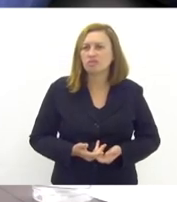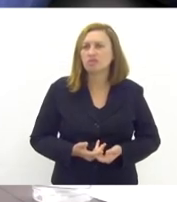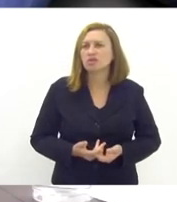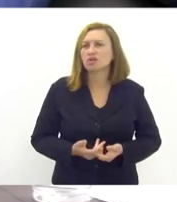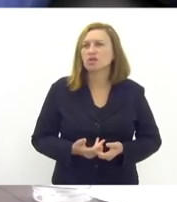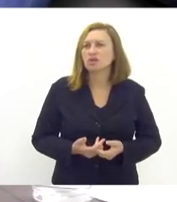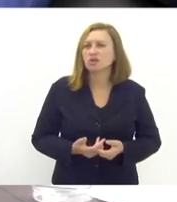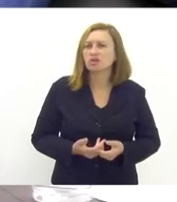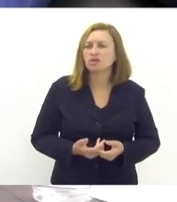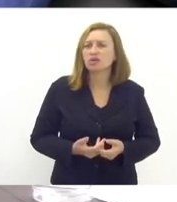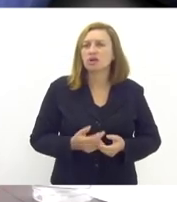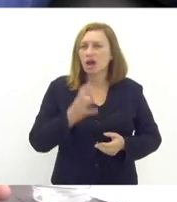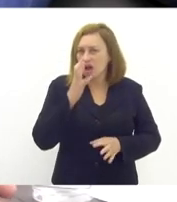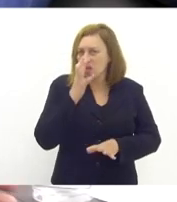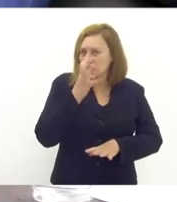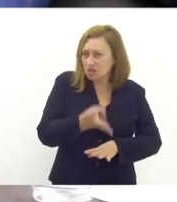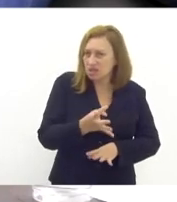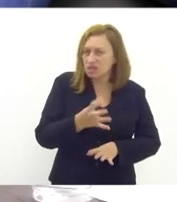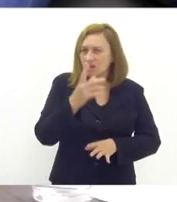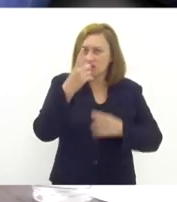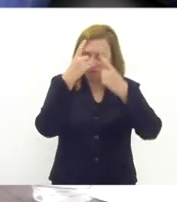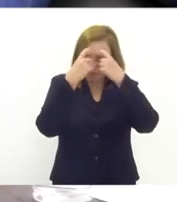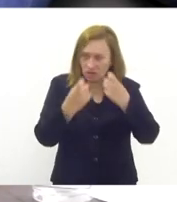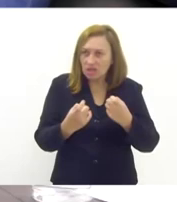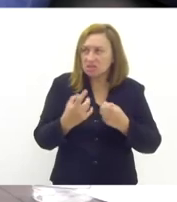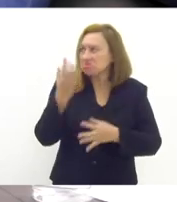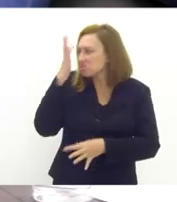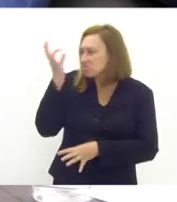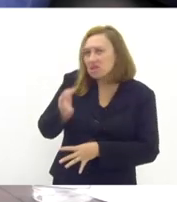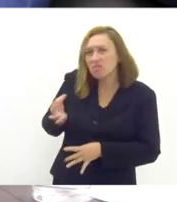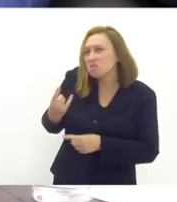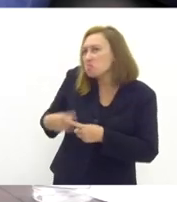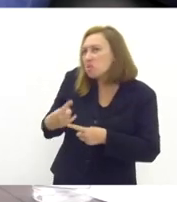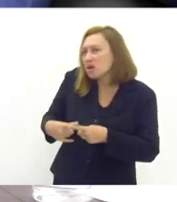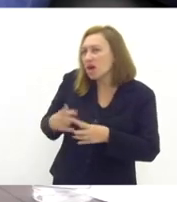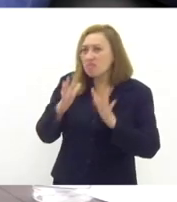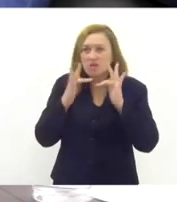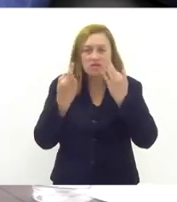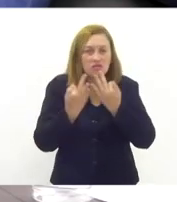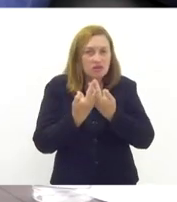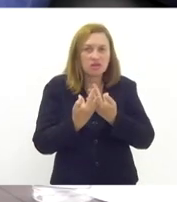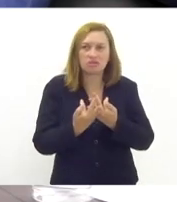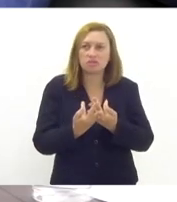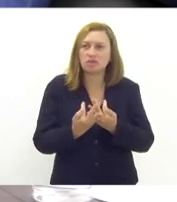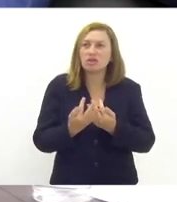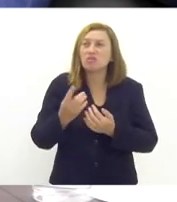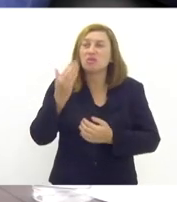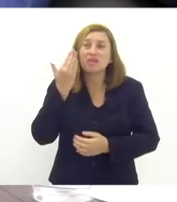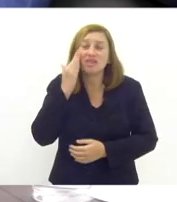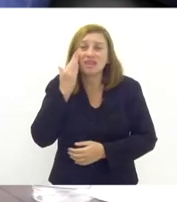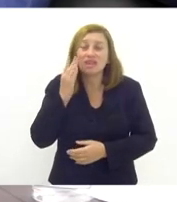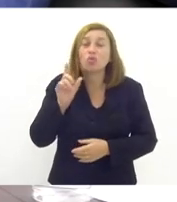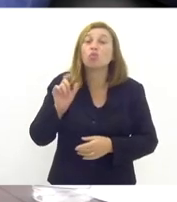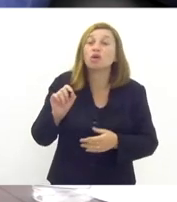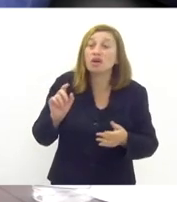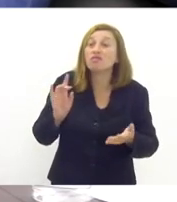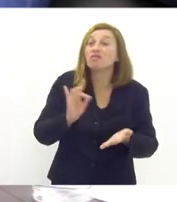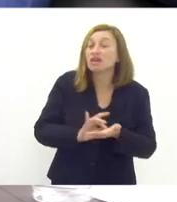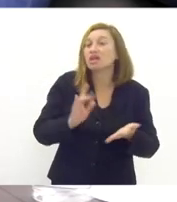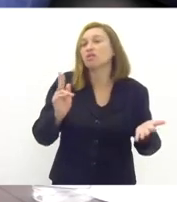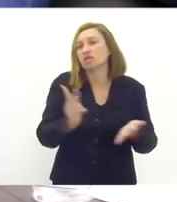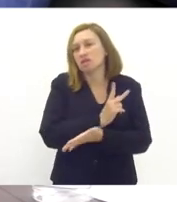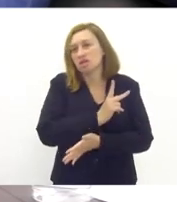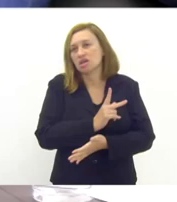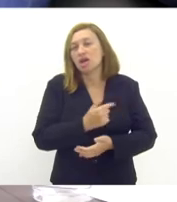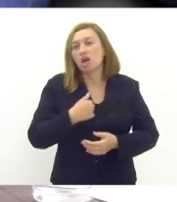agressão, acusação, e eu sem saber o porquê. Quando minha família foi ter o mínimo de noção do que tinha acontecido. Que eu